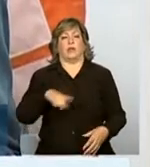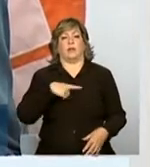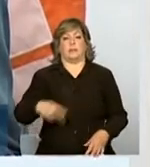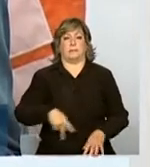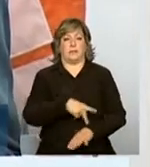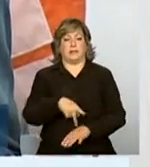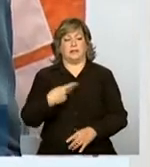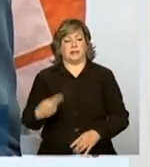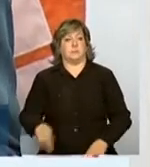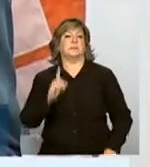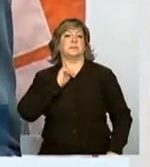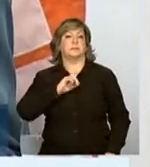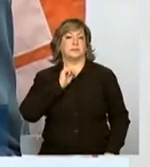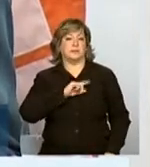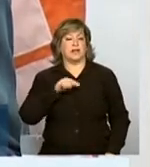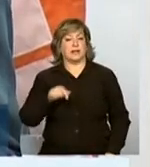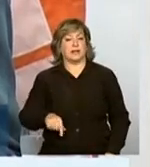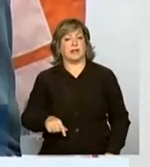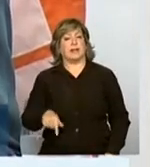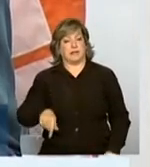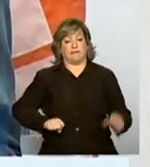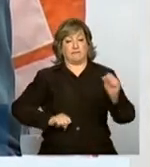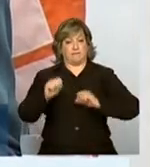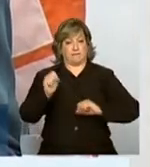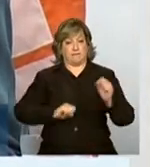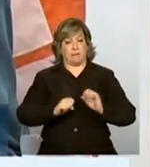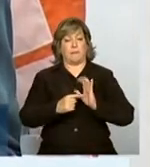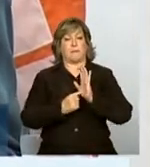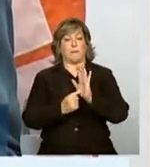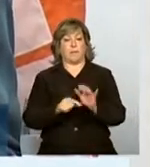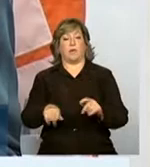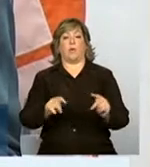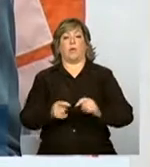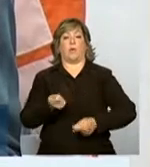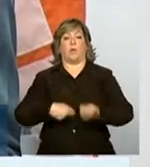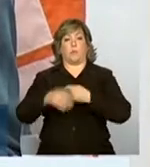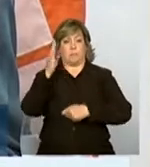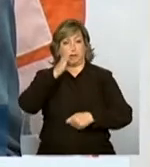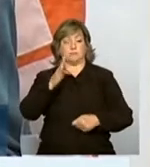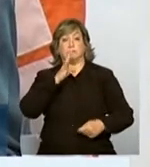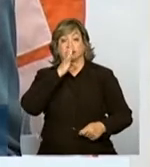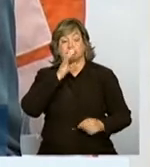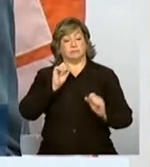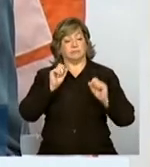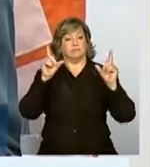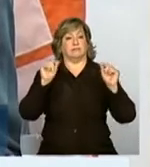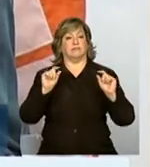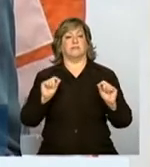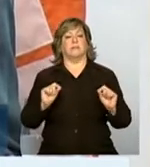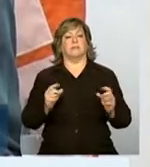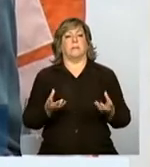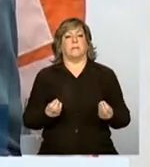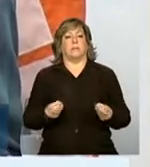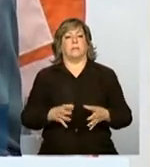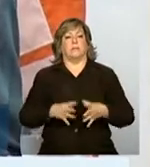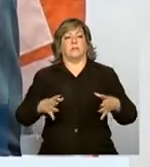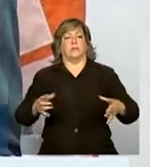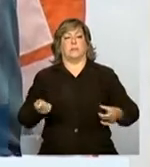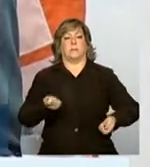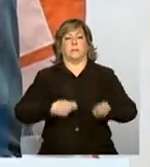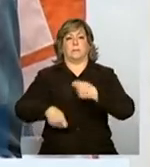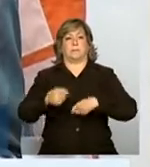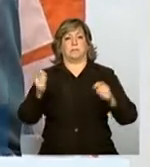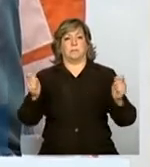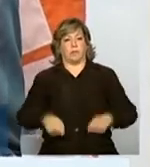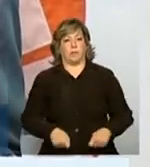nosso Estado. Ela é mais uma demonstração de que a economia brasileira surpreende pelo seu enorme potencial e